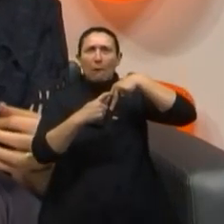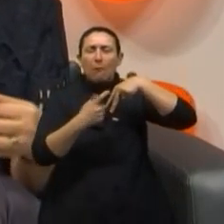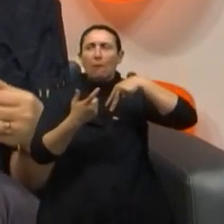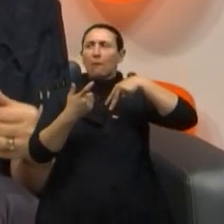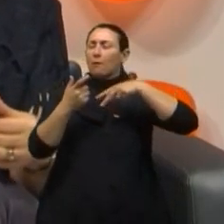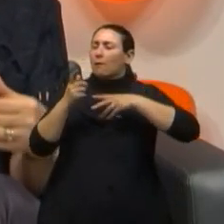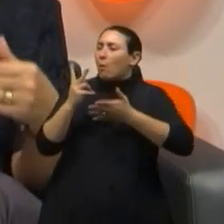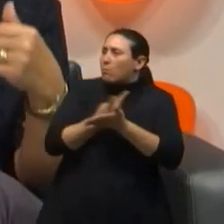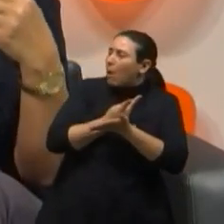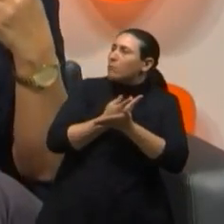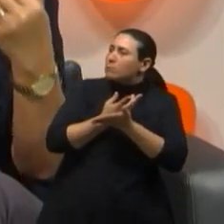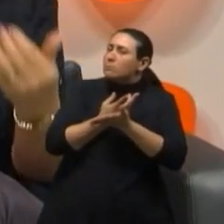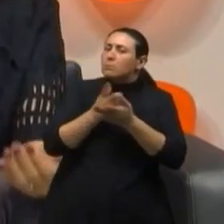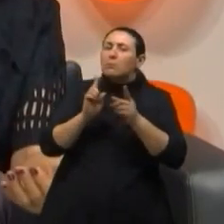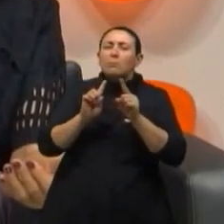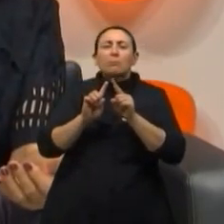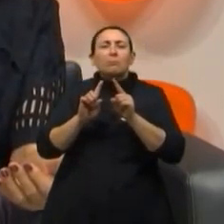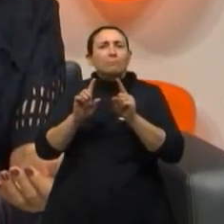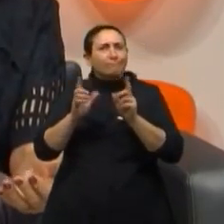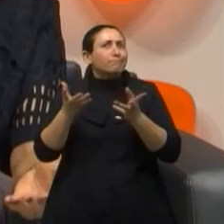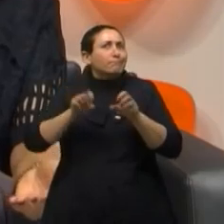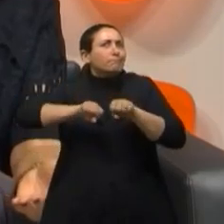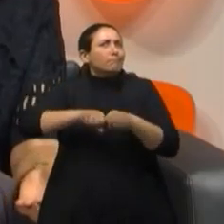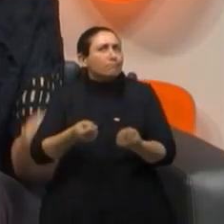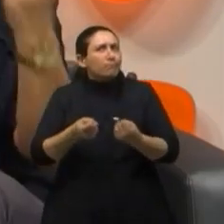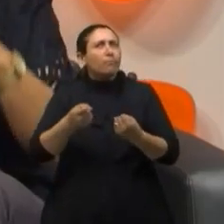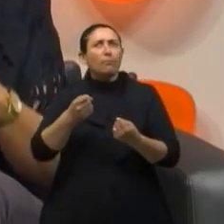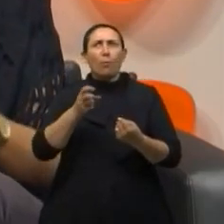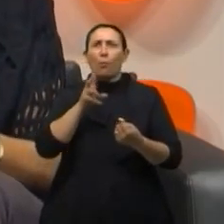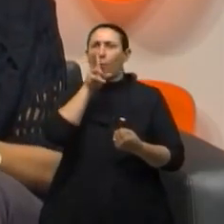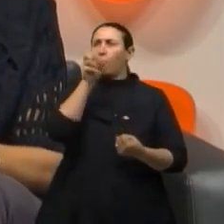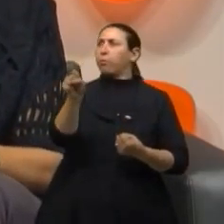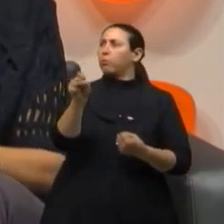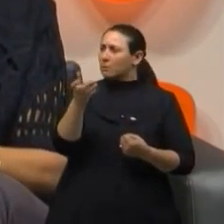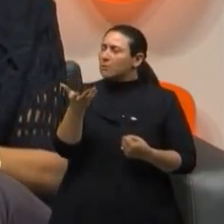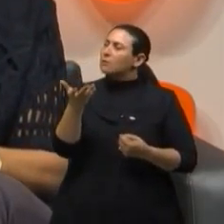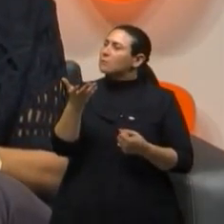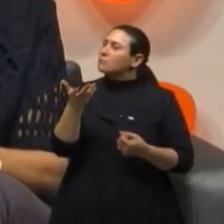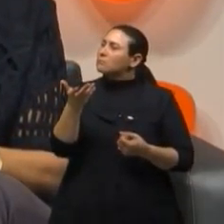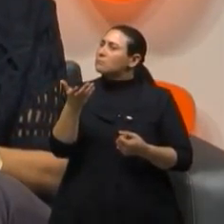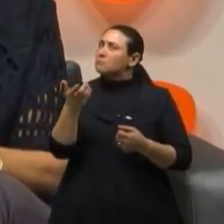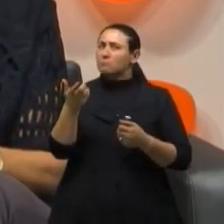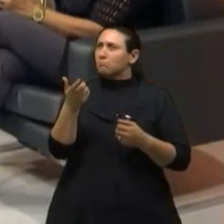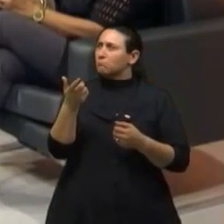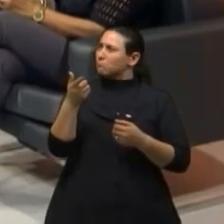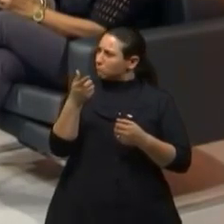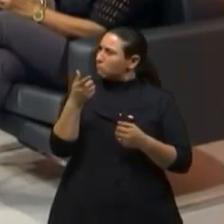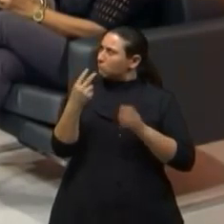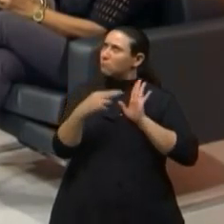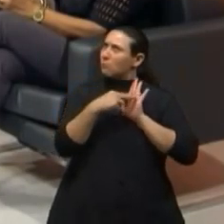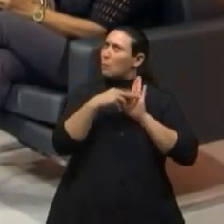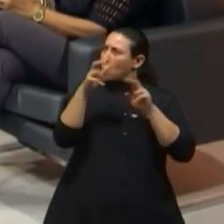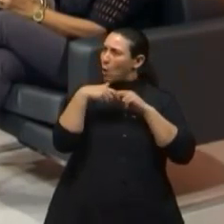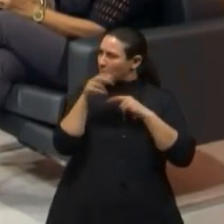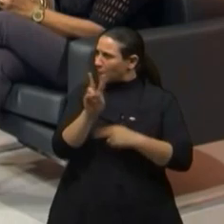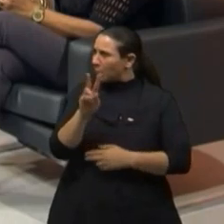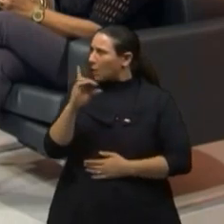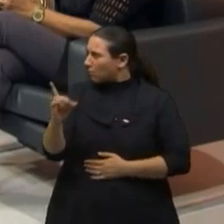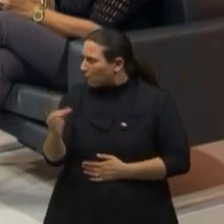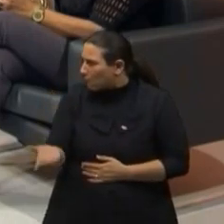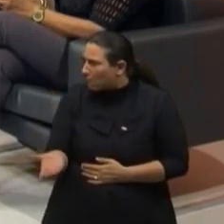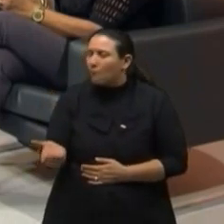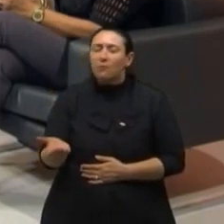outro mas e eh fraturando o fêmur E aí foi chamada a atenção paraa vitamina D sim